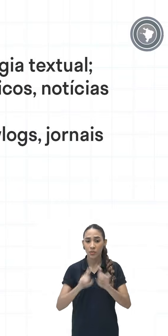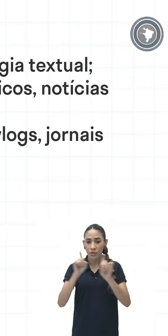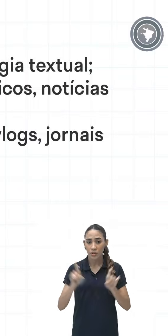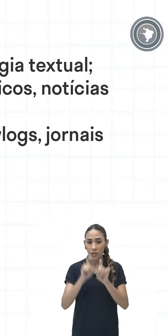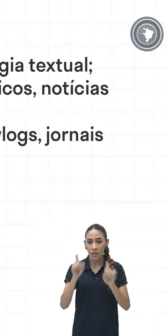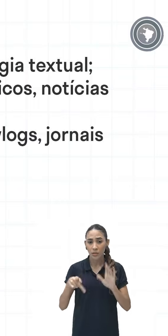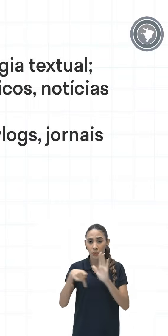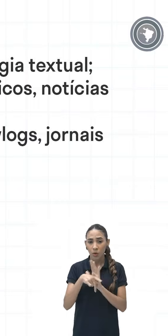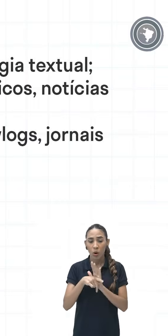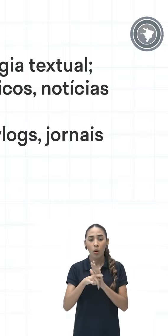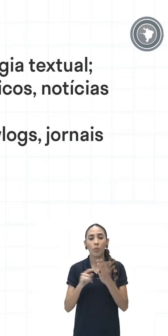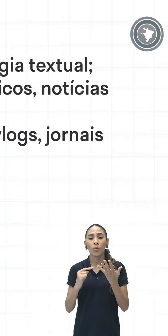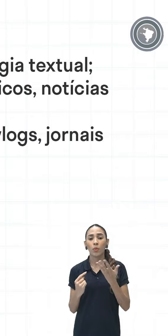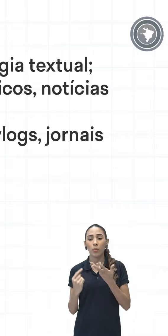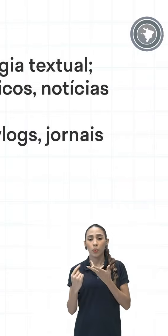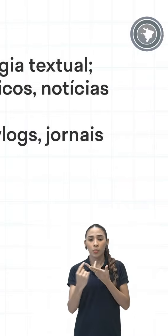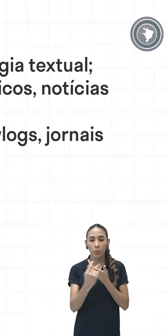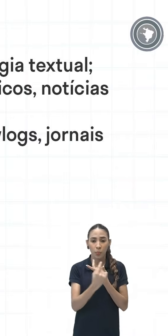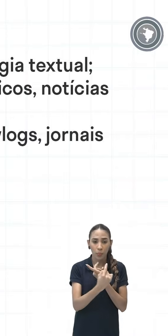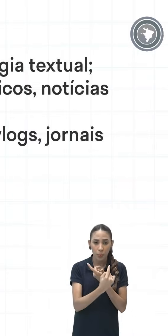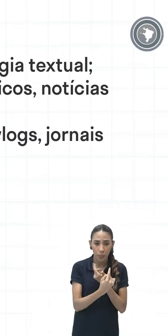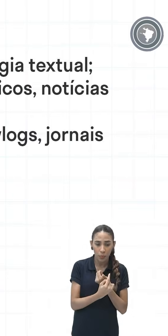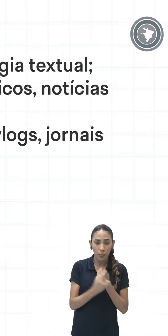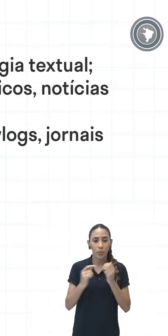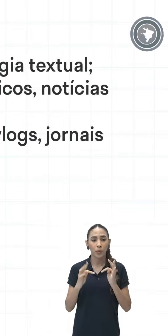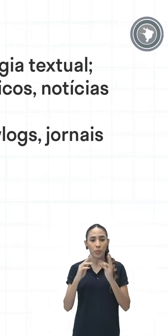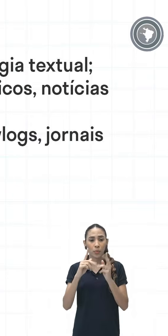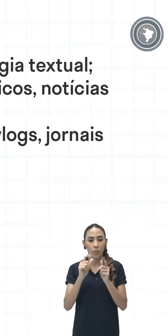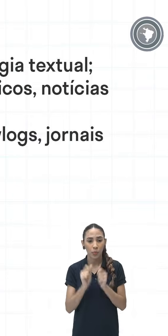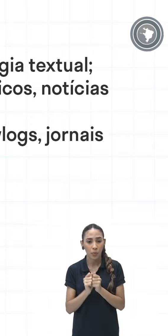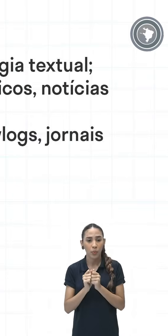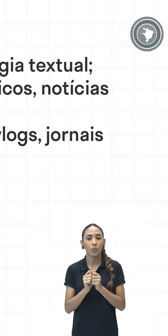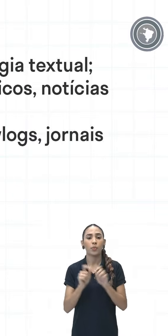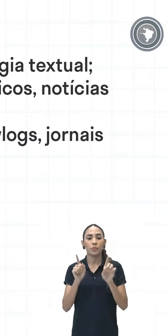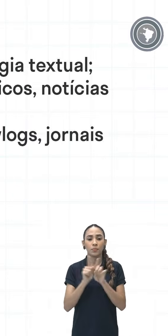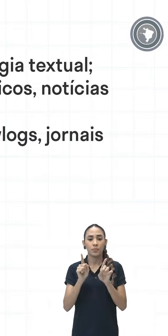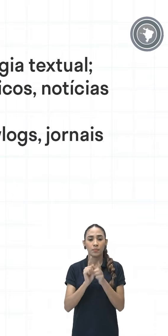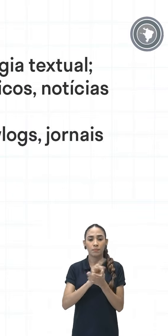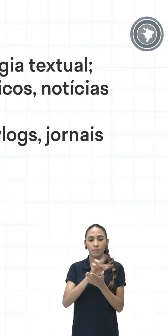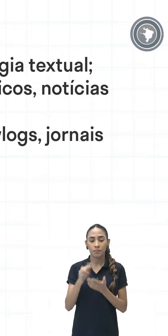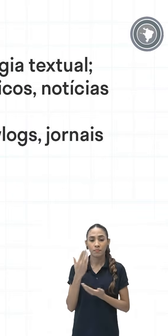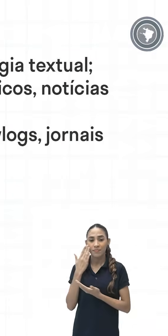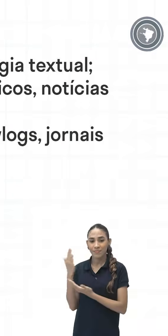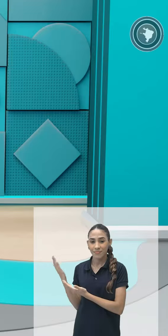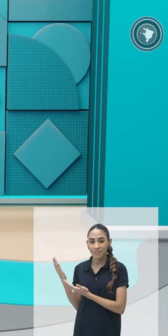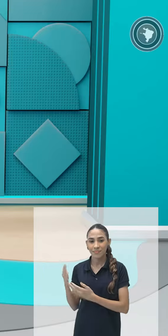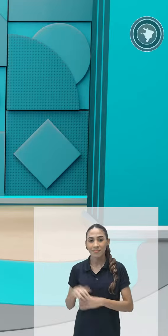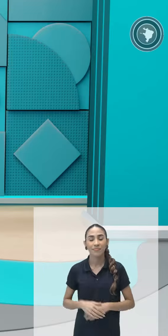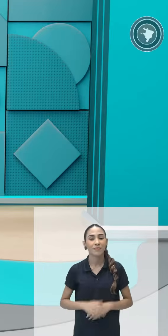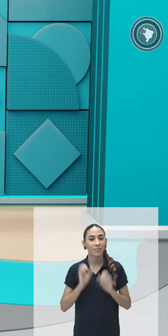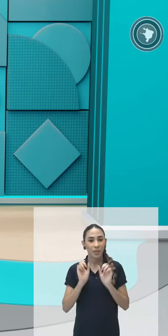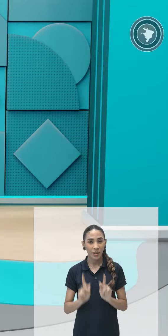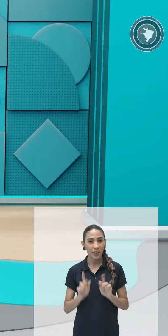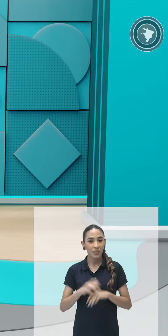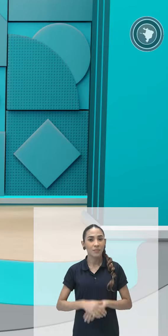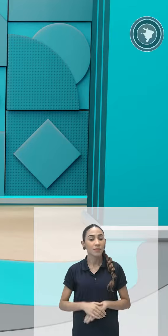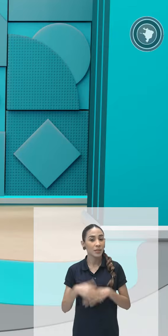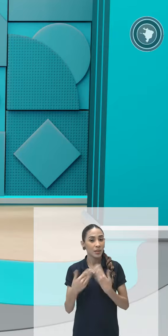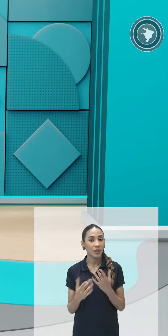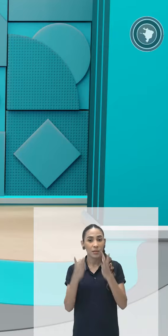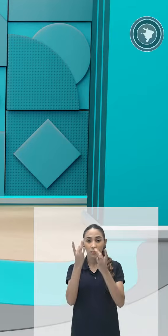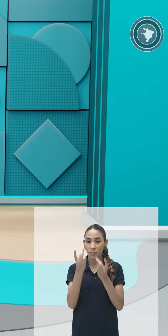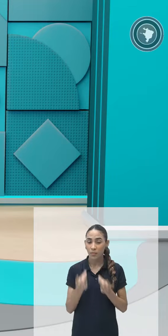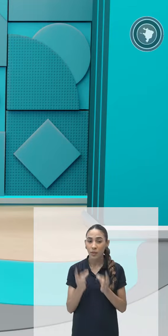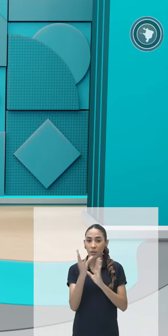de imprensa, blogs, vlogs, jornais digitais, hipertextos e hipermídias. Ok? Então, esse é o